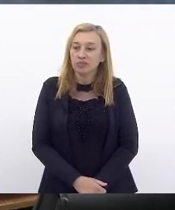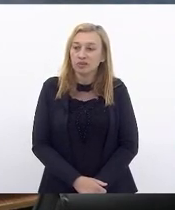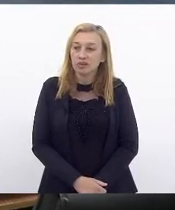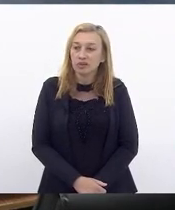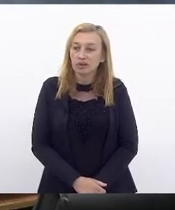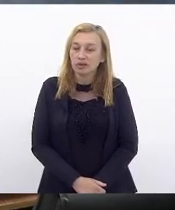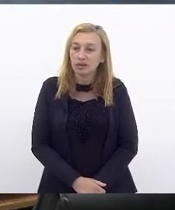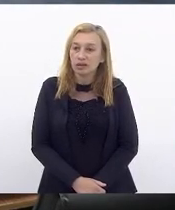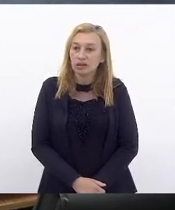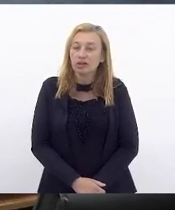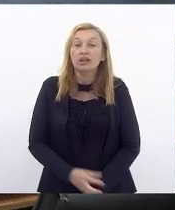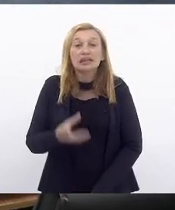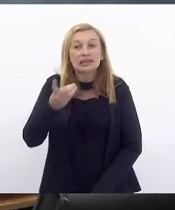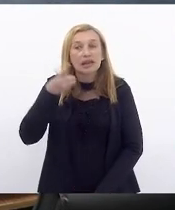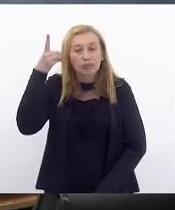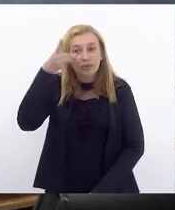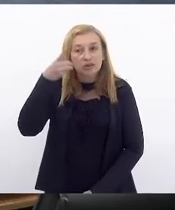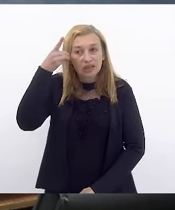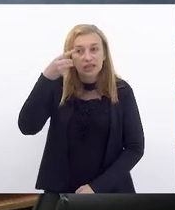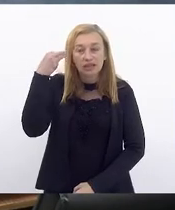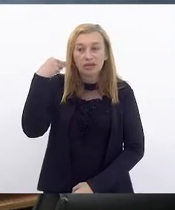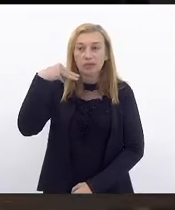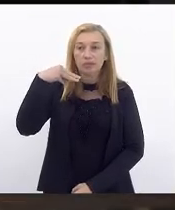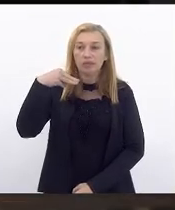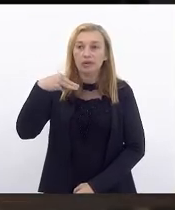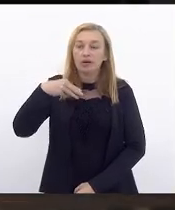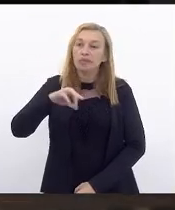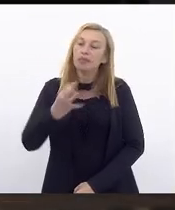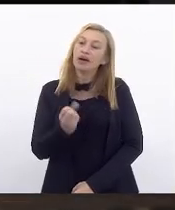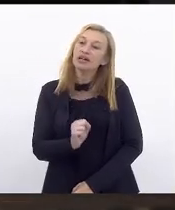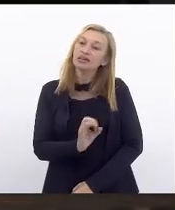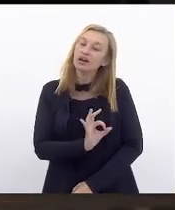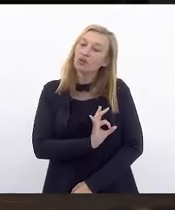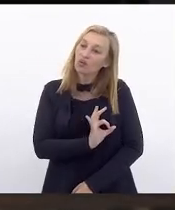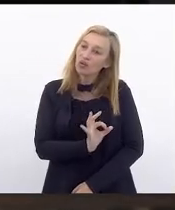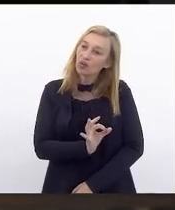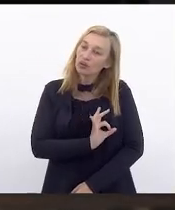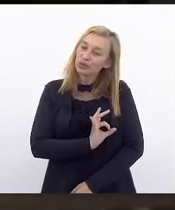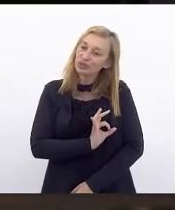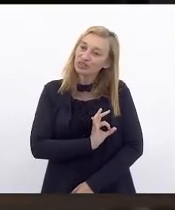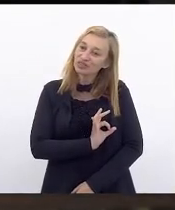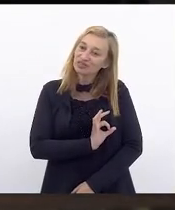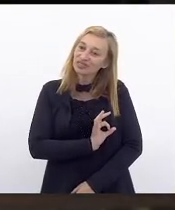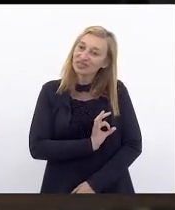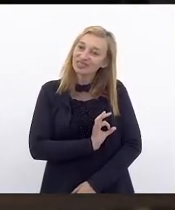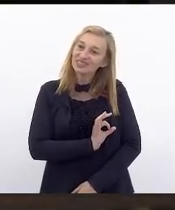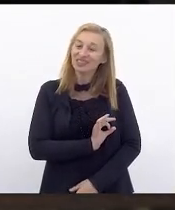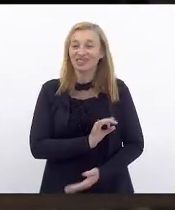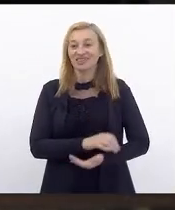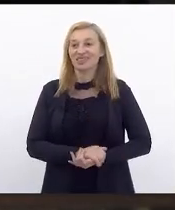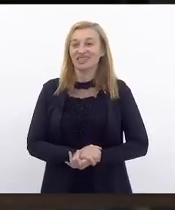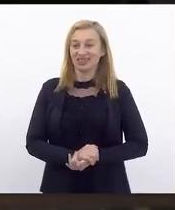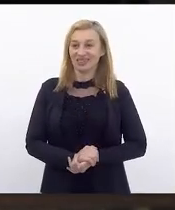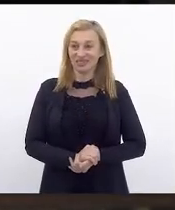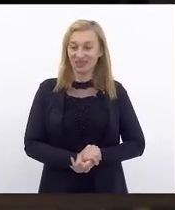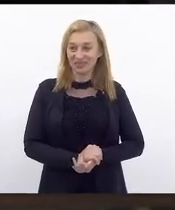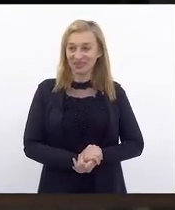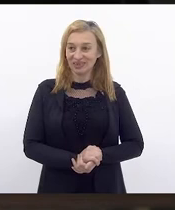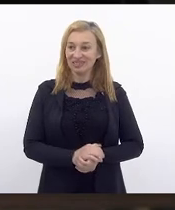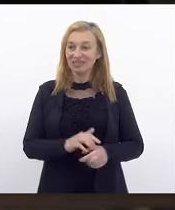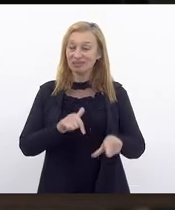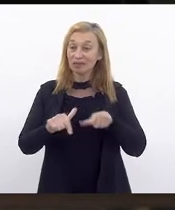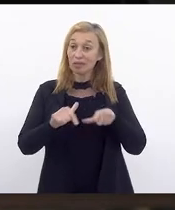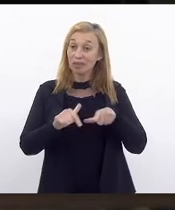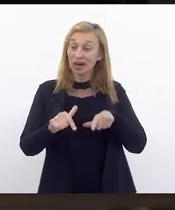Nobre deputada Marta Rocha, que preside os trabalhos do expediente